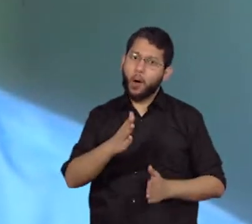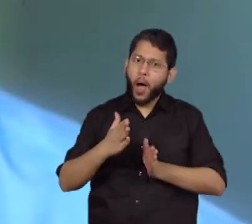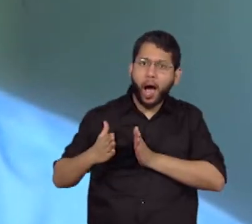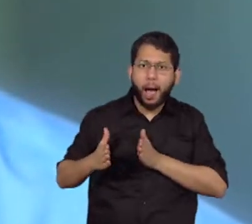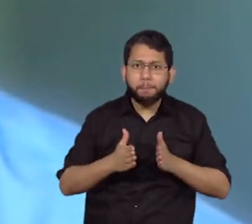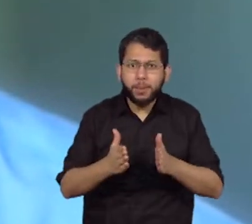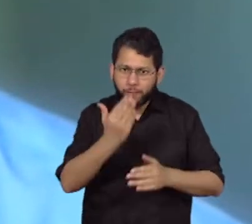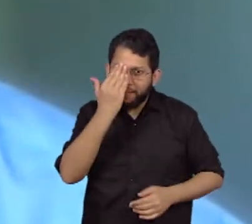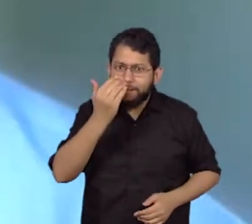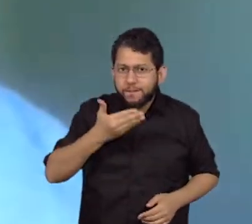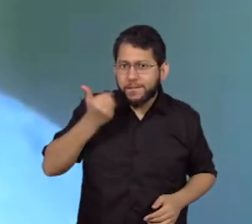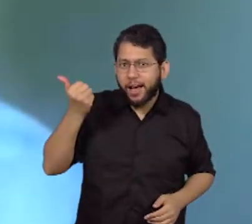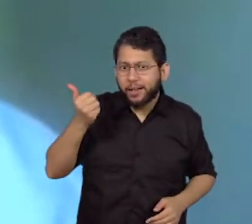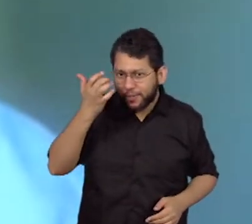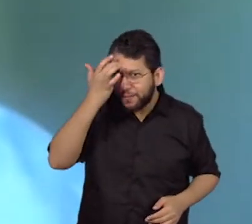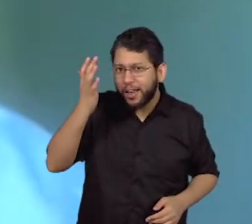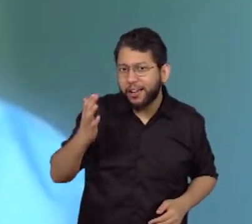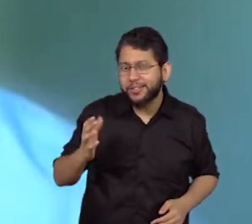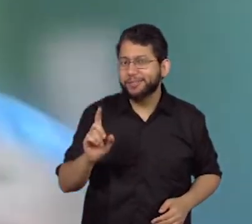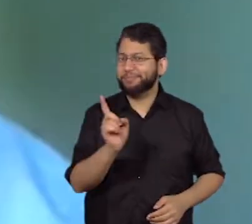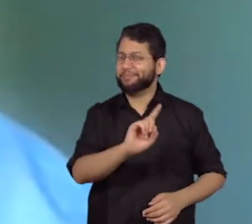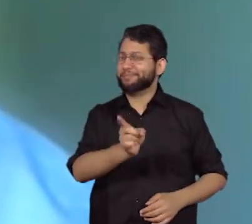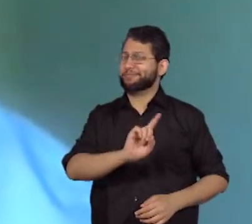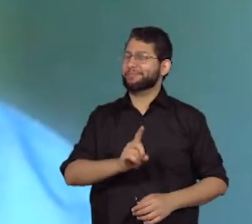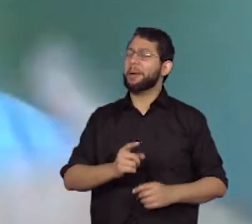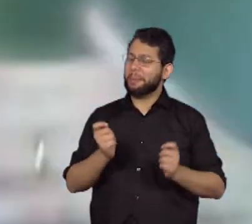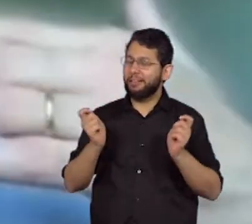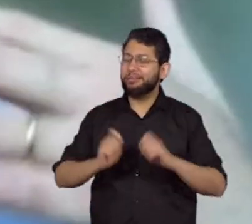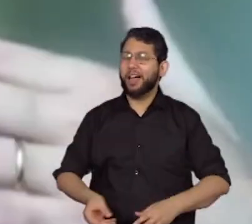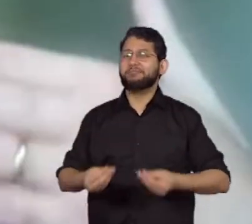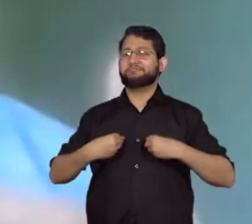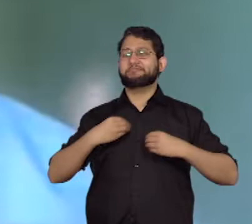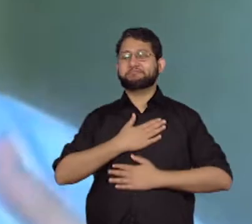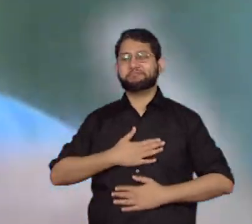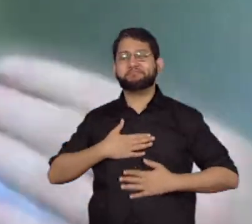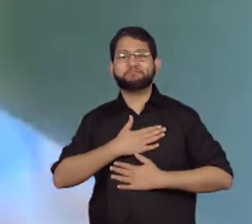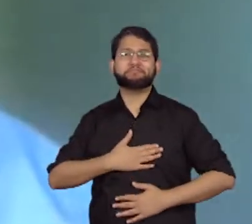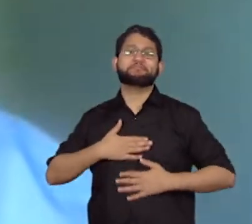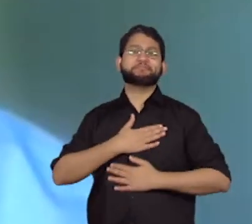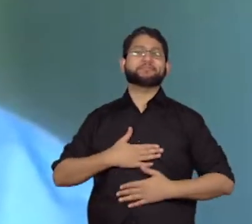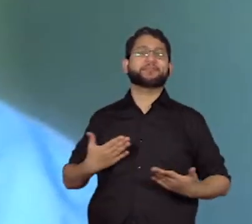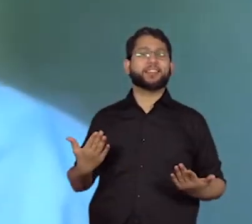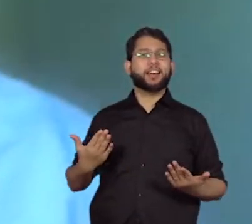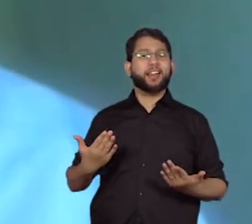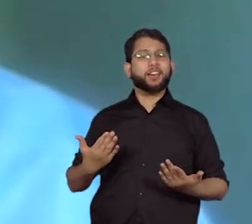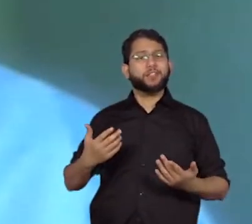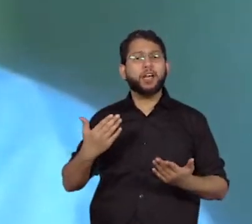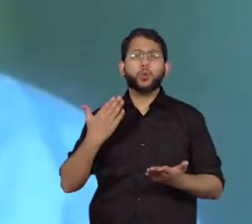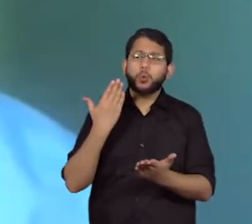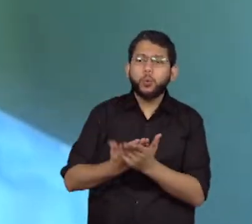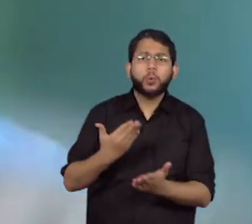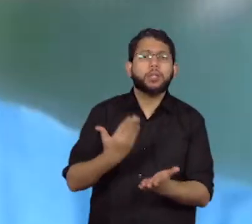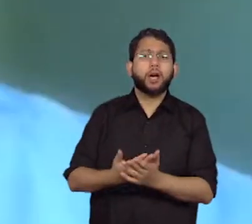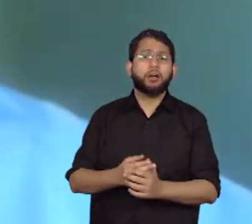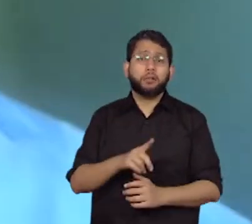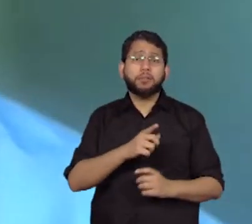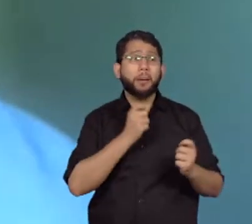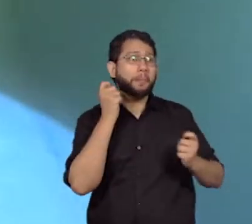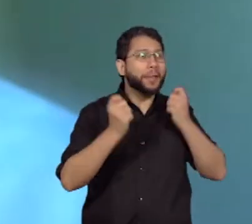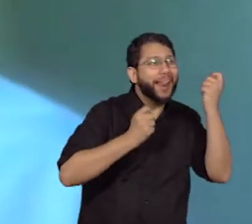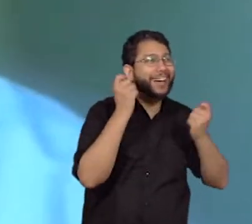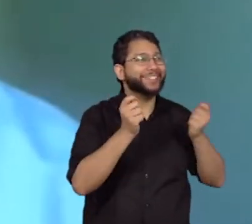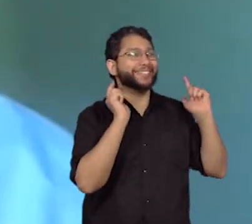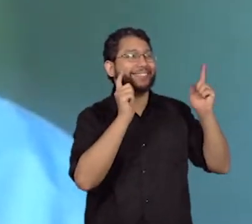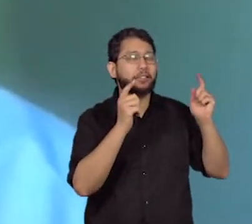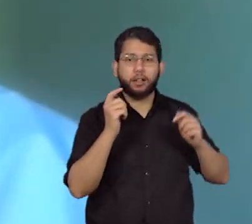mas ela é gratificante. A gente vai fazer um esforço, a gente vai estudar, vai perder uma noite que queria estar na balada para estudar